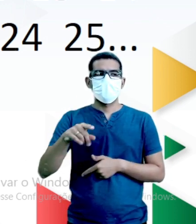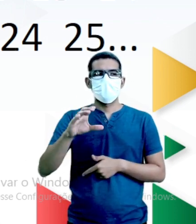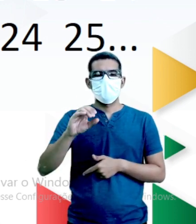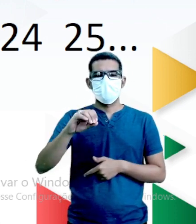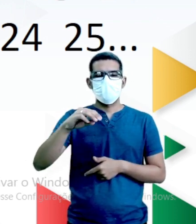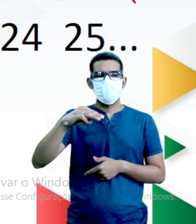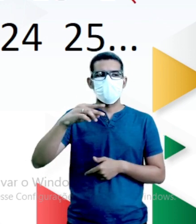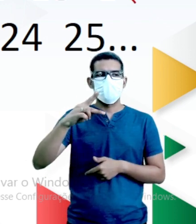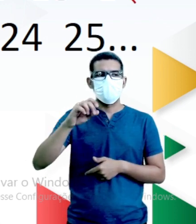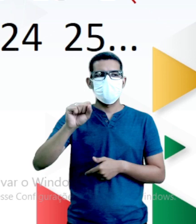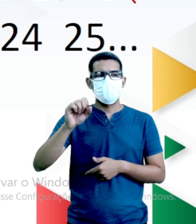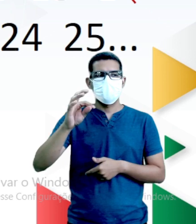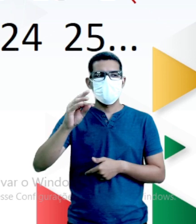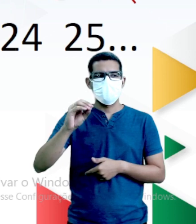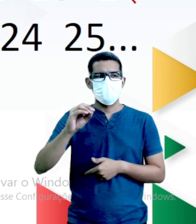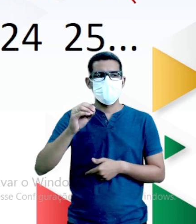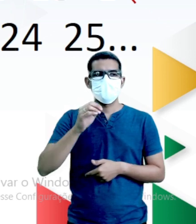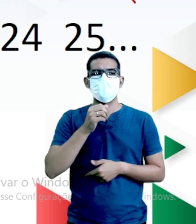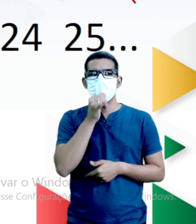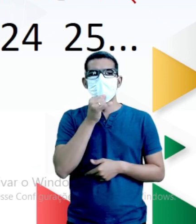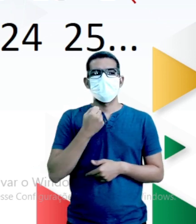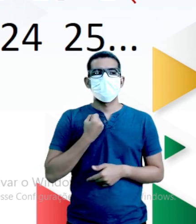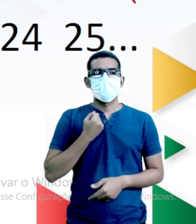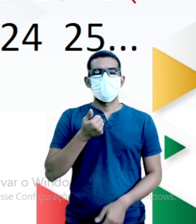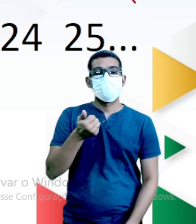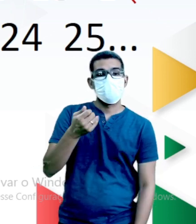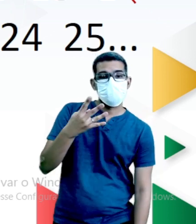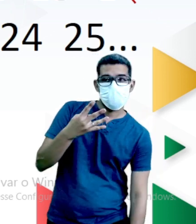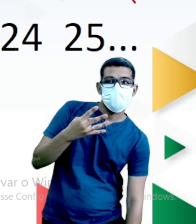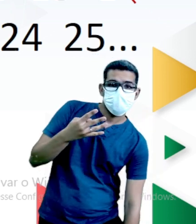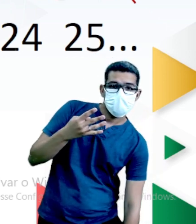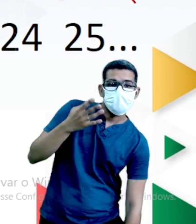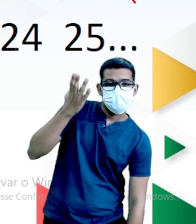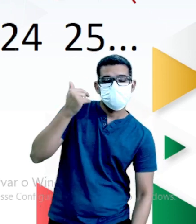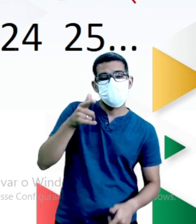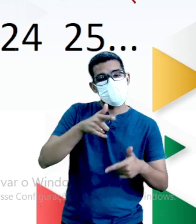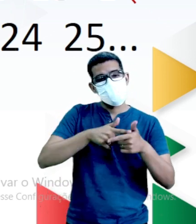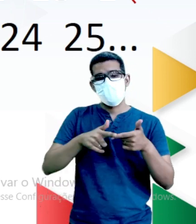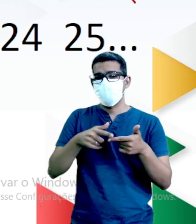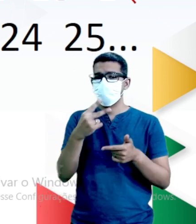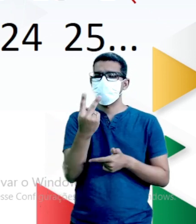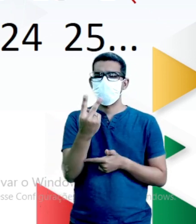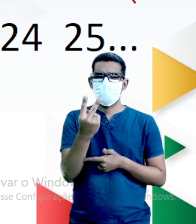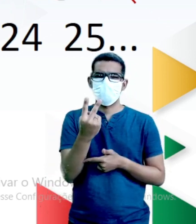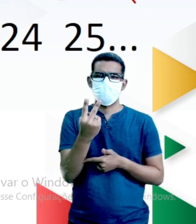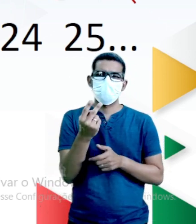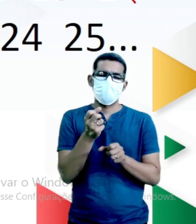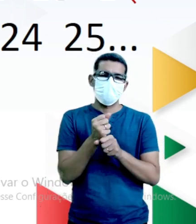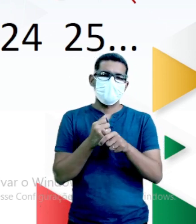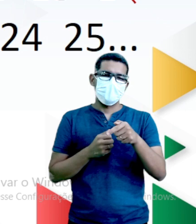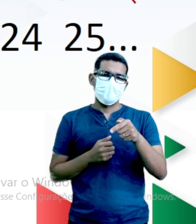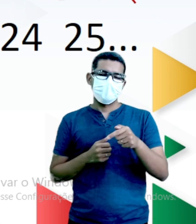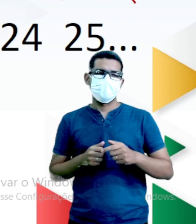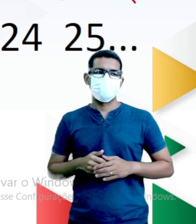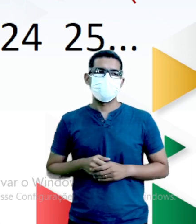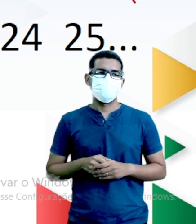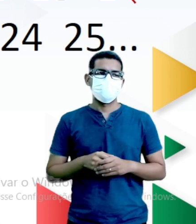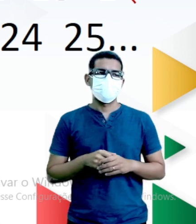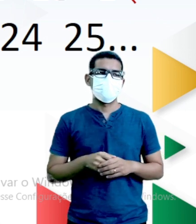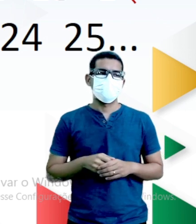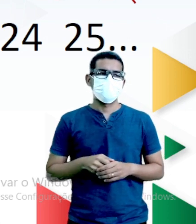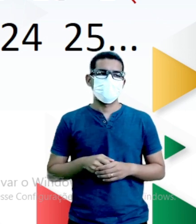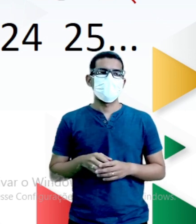o número 14. Por quê? 14 é divisível por 2, né? Que vai dar 7. Beleza? O